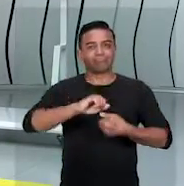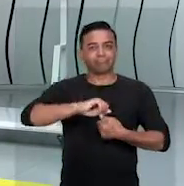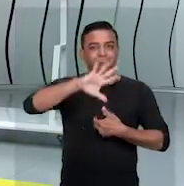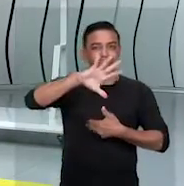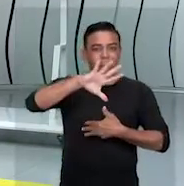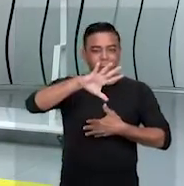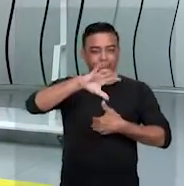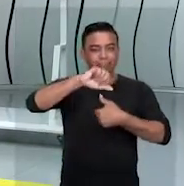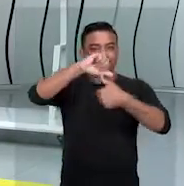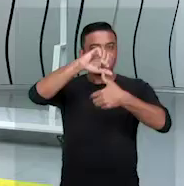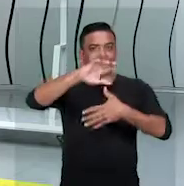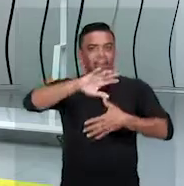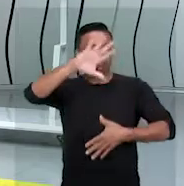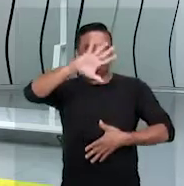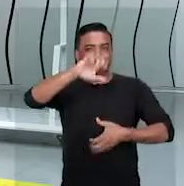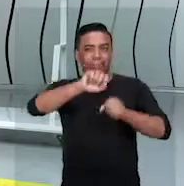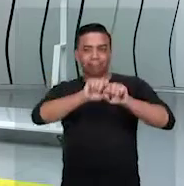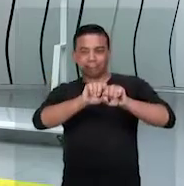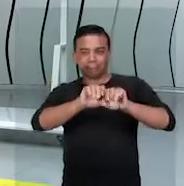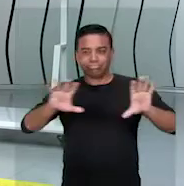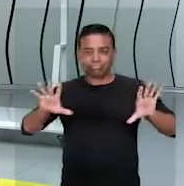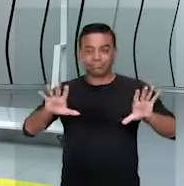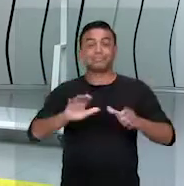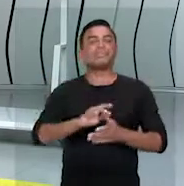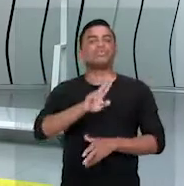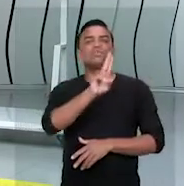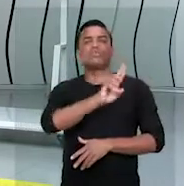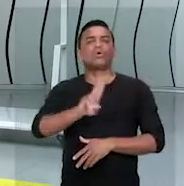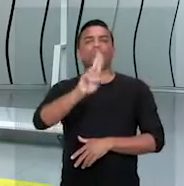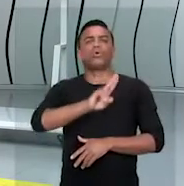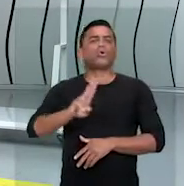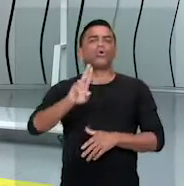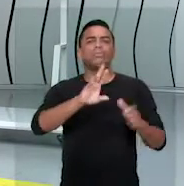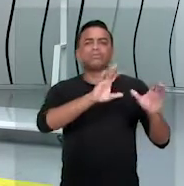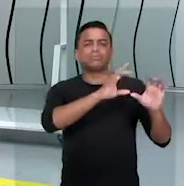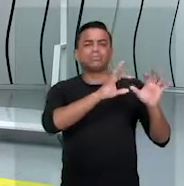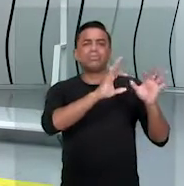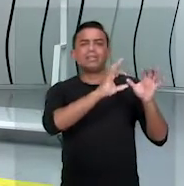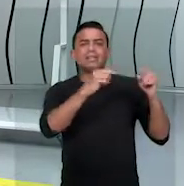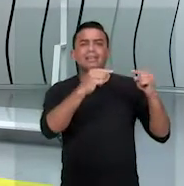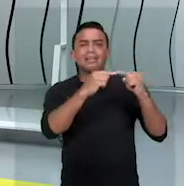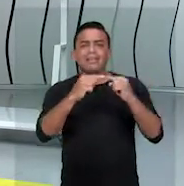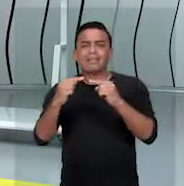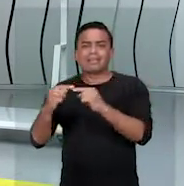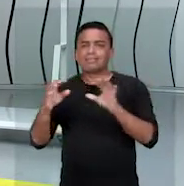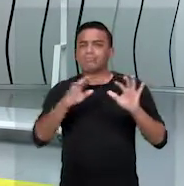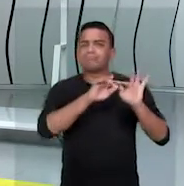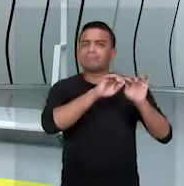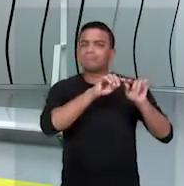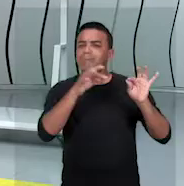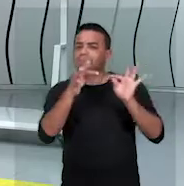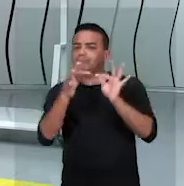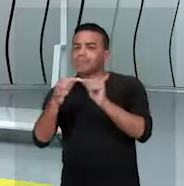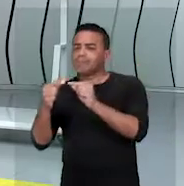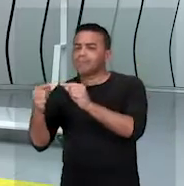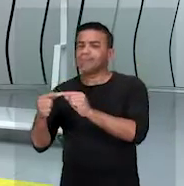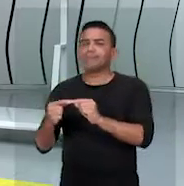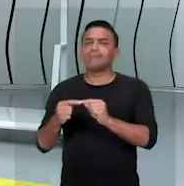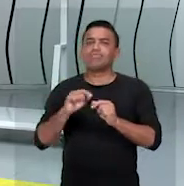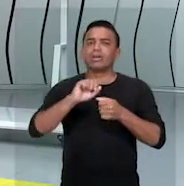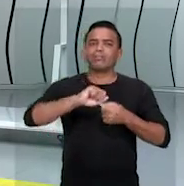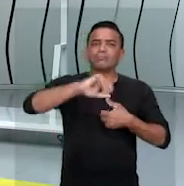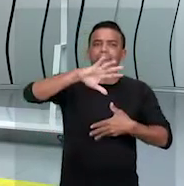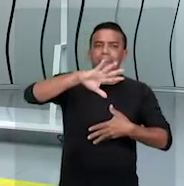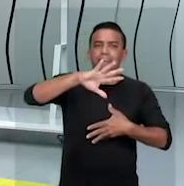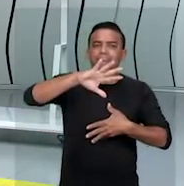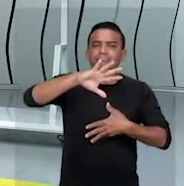ramificações, né? Como podemos, então, dar nome às estruturas ramificadas? O que são ramificações? Bom, nós vamos